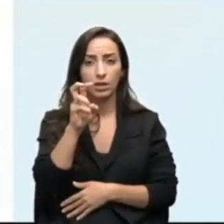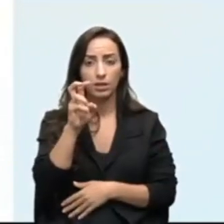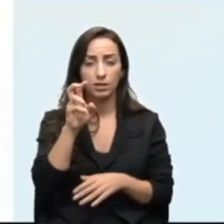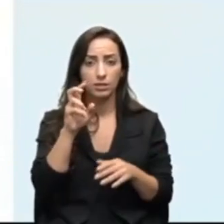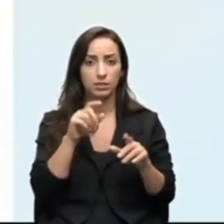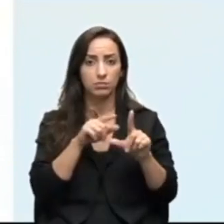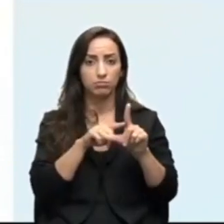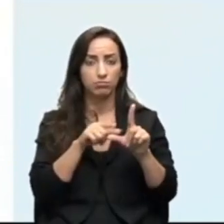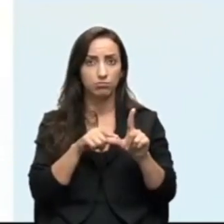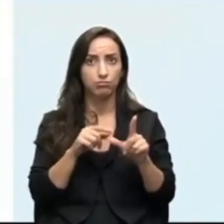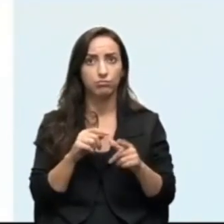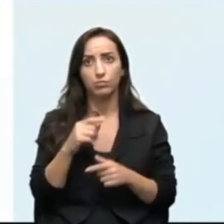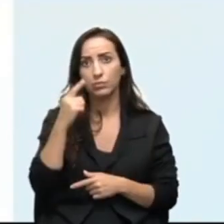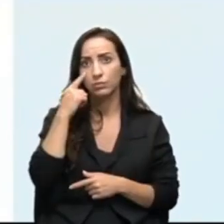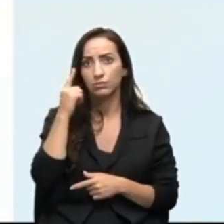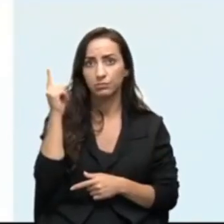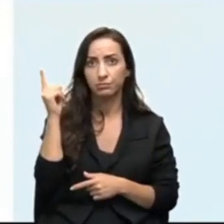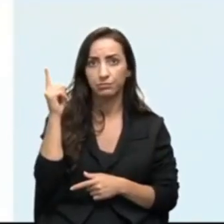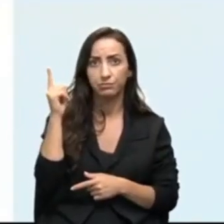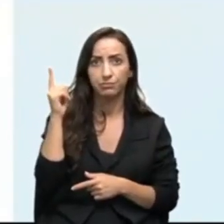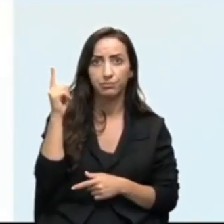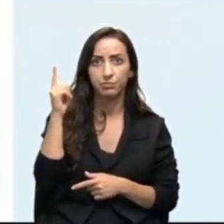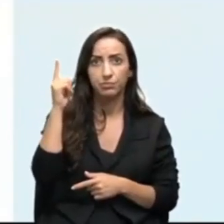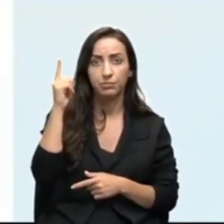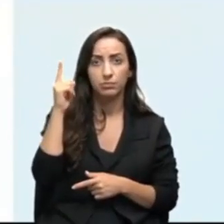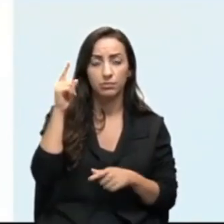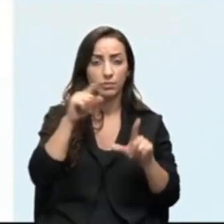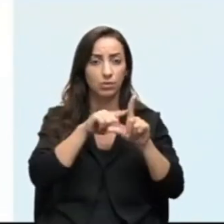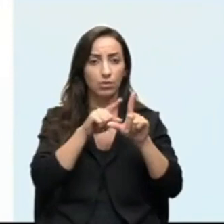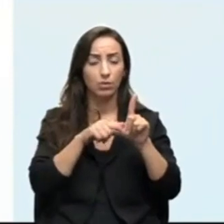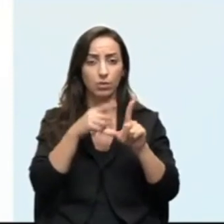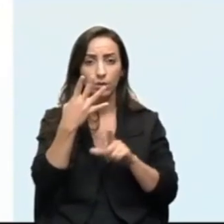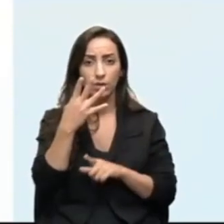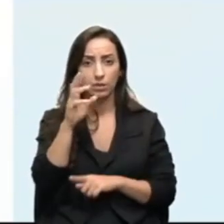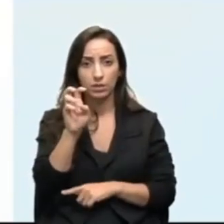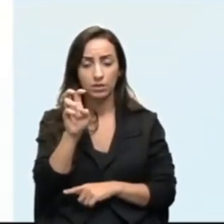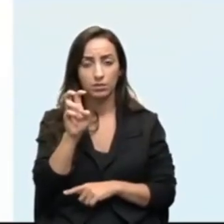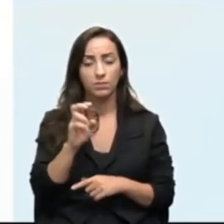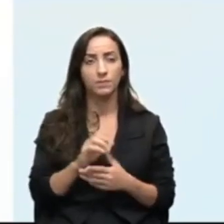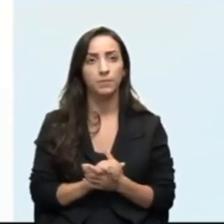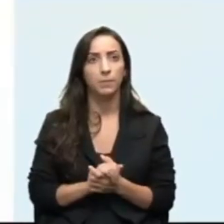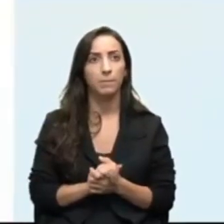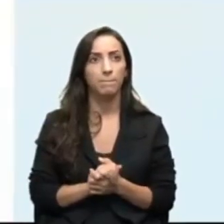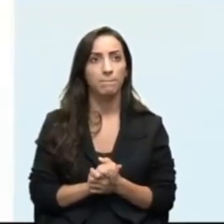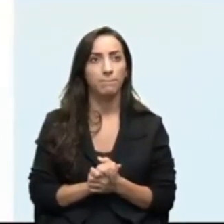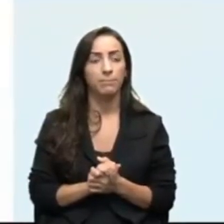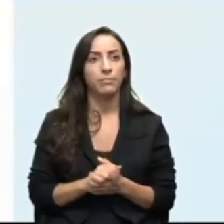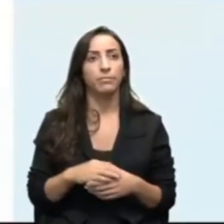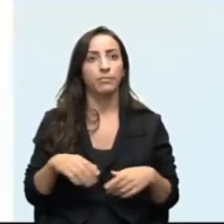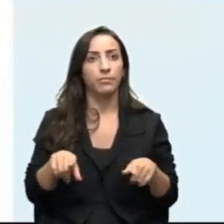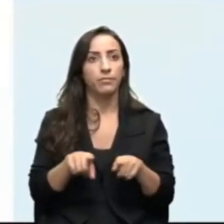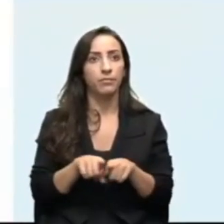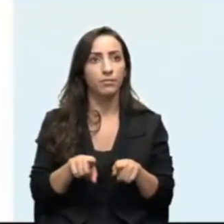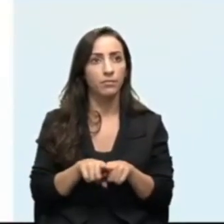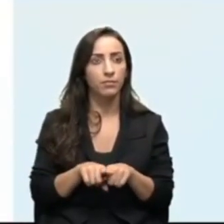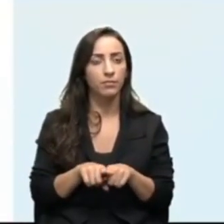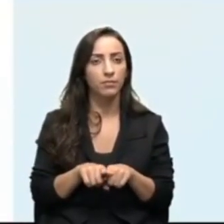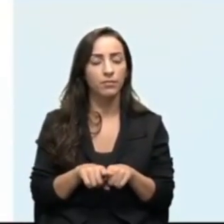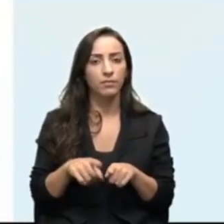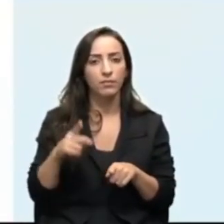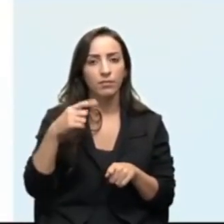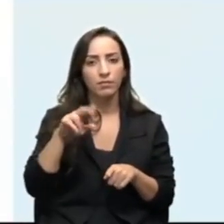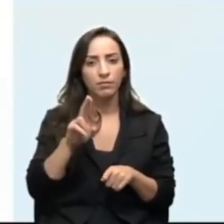comprimida. Então, essa biela comprimida, a gente adota com valor fixo de 45 graus. Além disso, nós